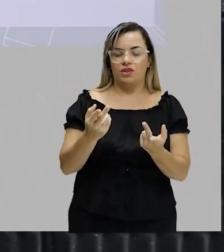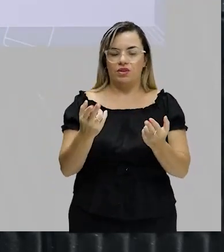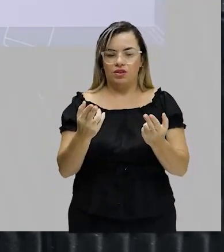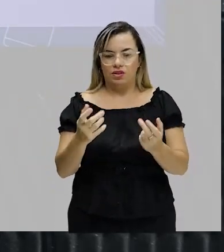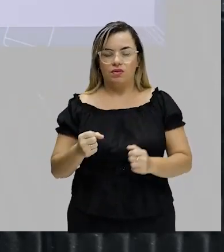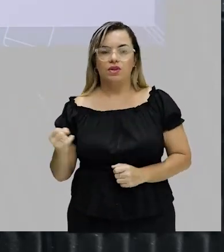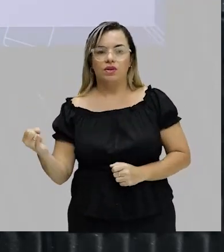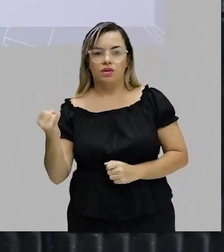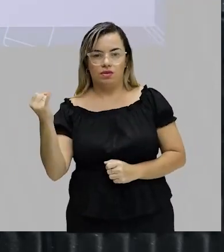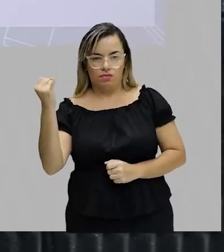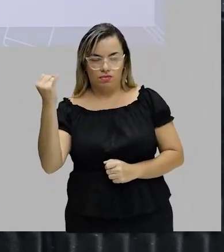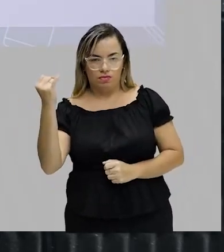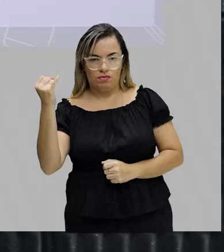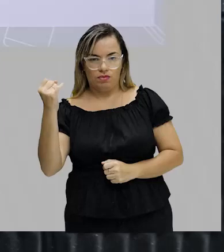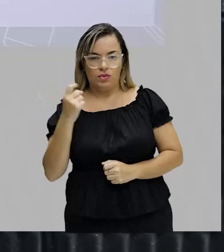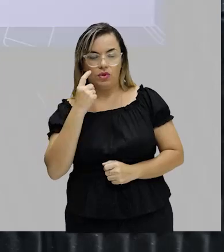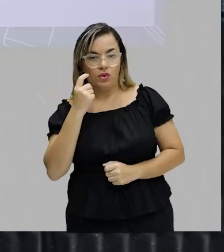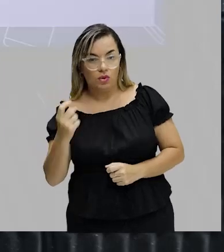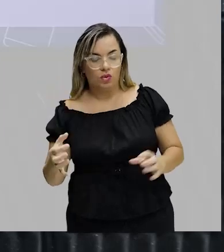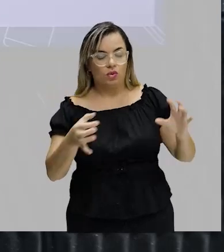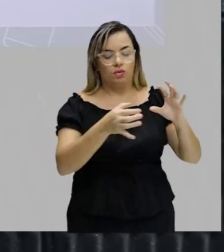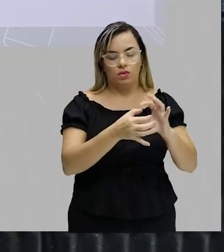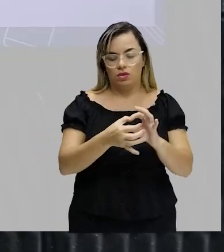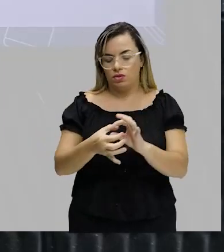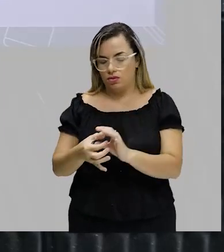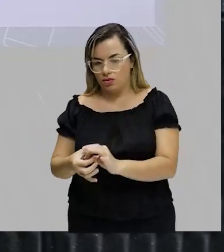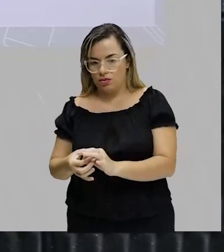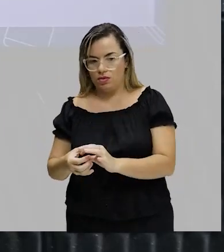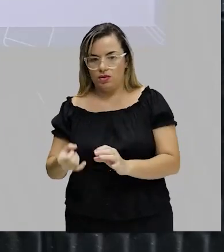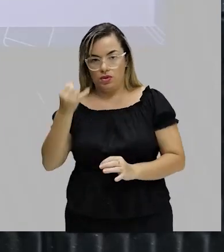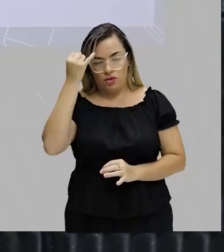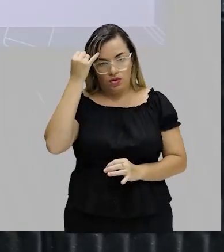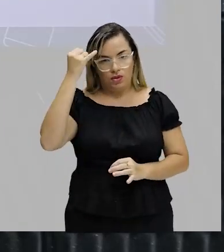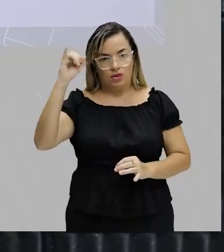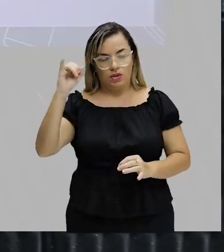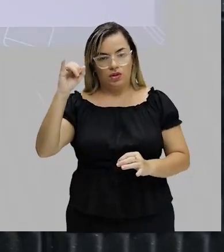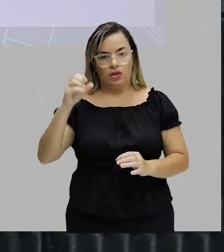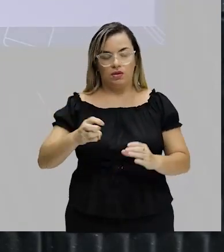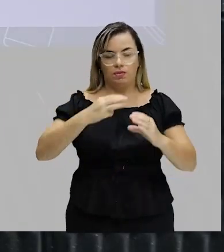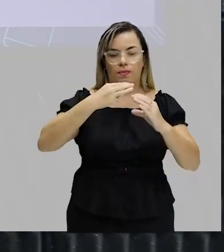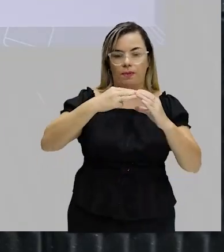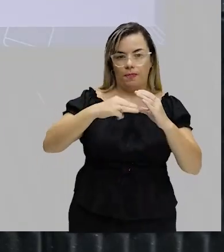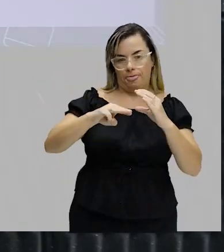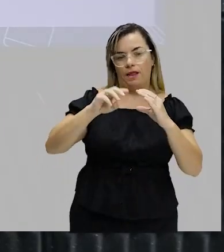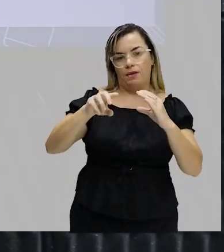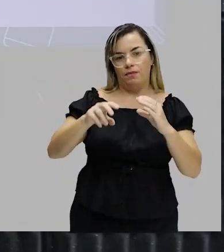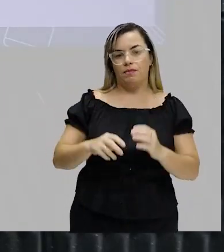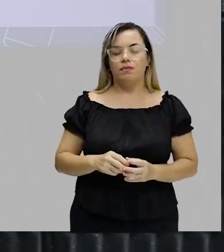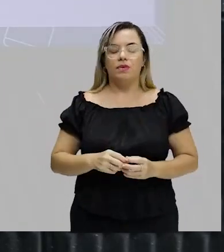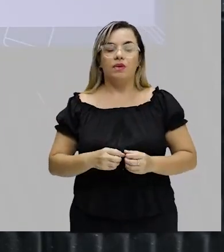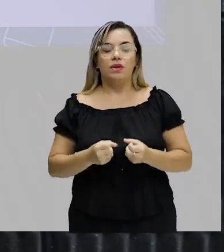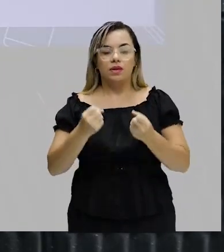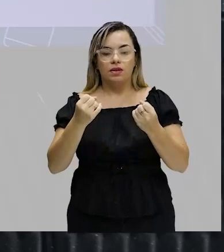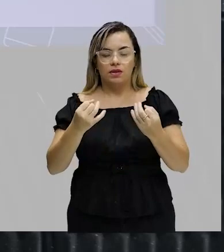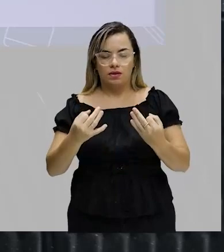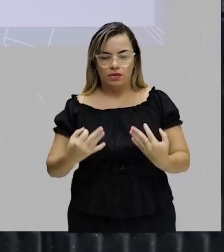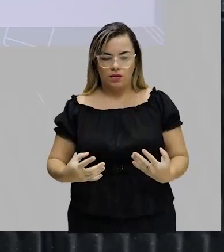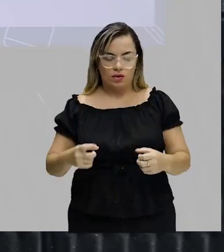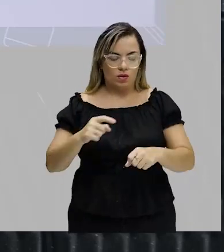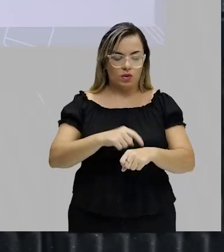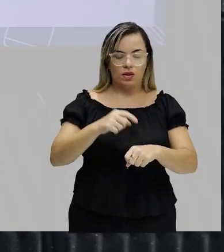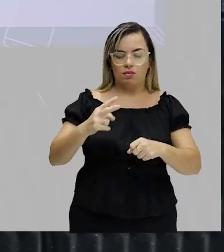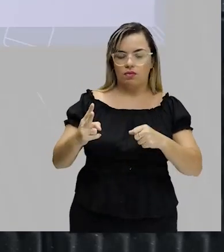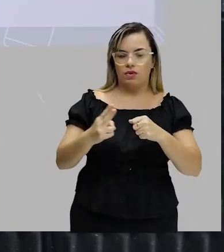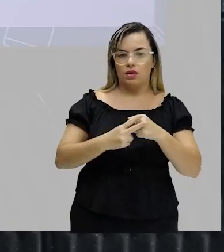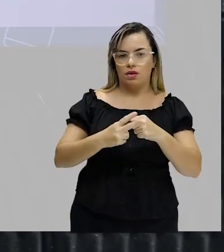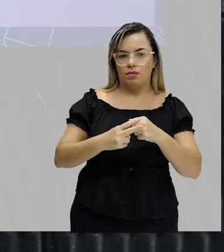que a gente observe o contexto, que ideia que eu quero transmitir com aquele contexto, para aí eu entender qual o tempo verbal eu devo